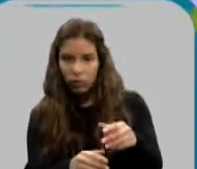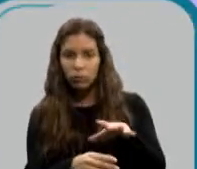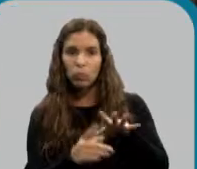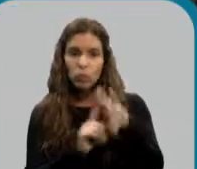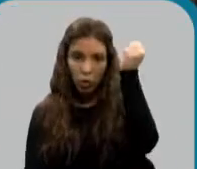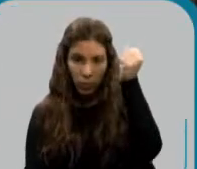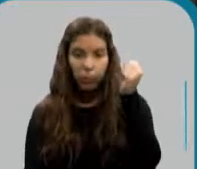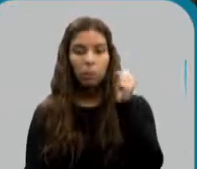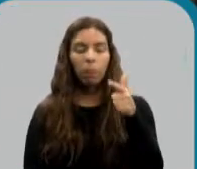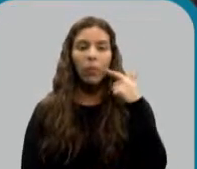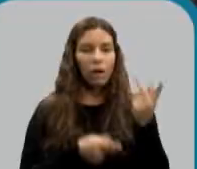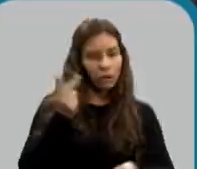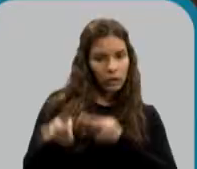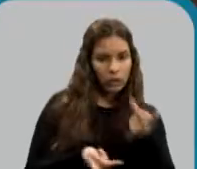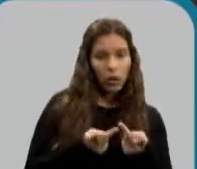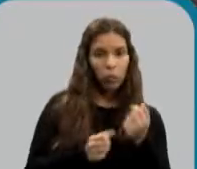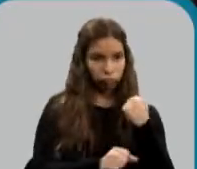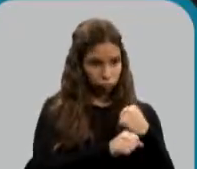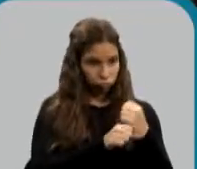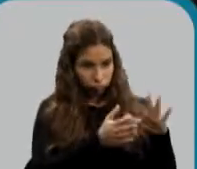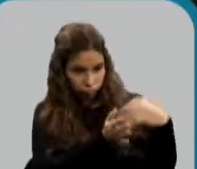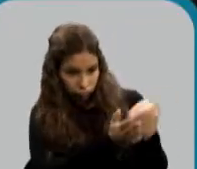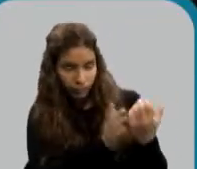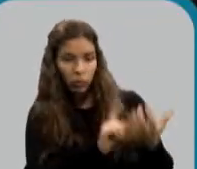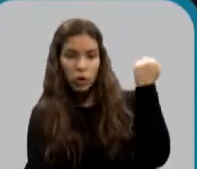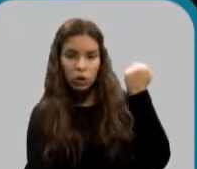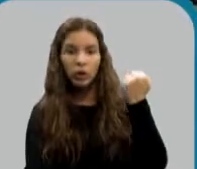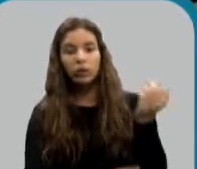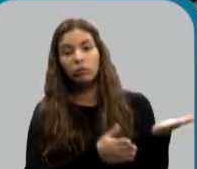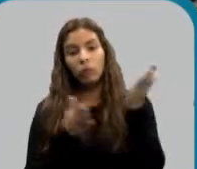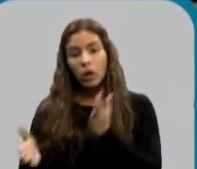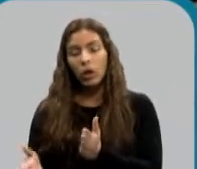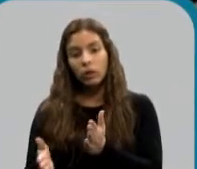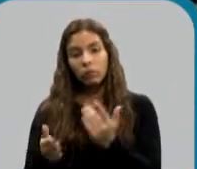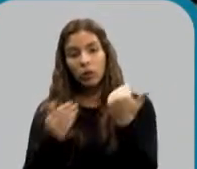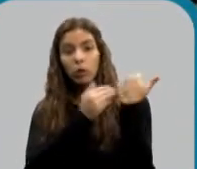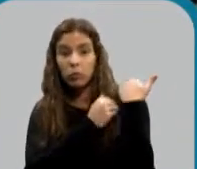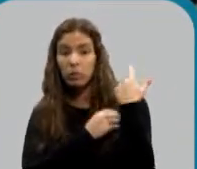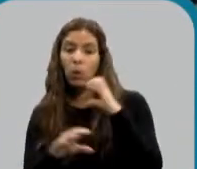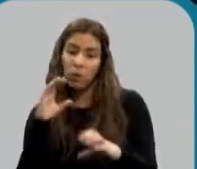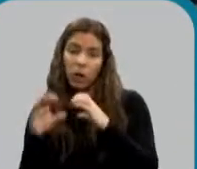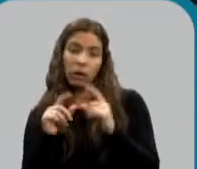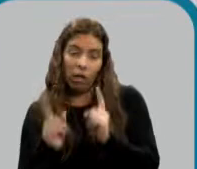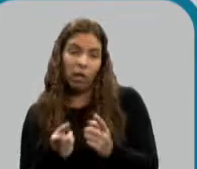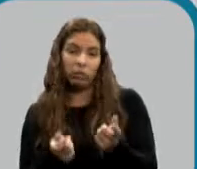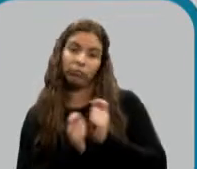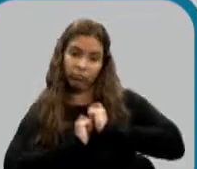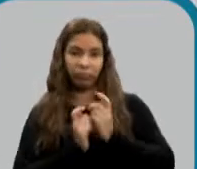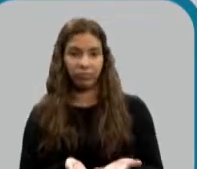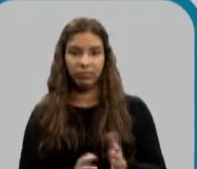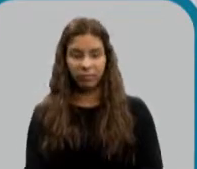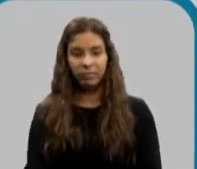tem que haver metas, têm que ser avaliados quando os trabalhos são concretizados, e isso passa pela responsável de